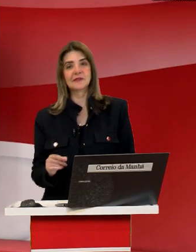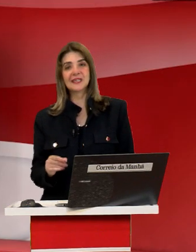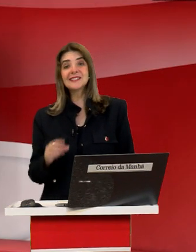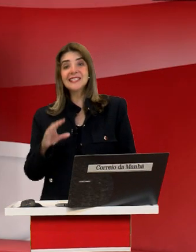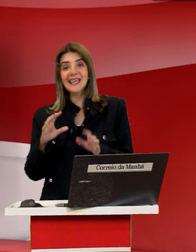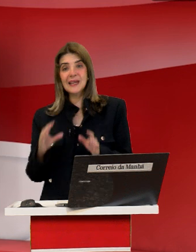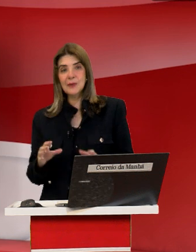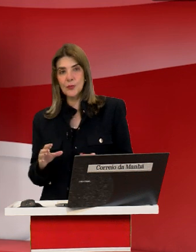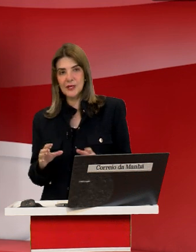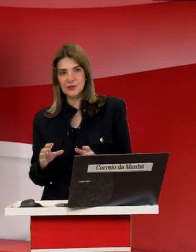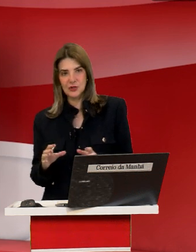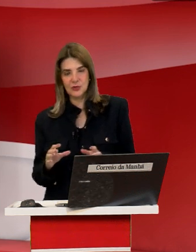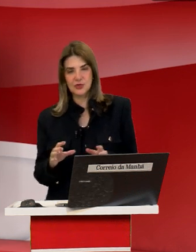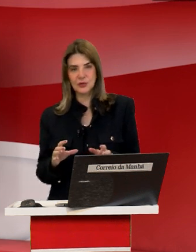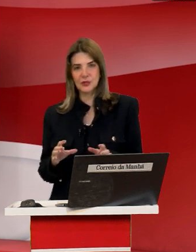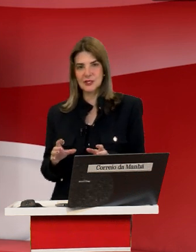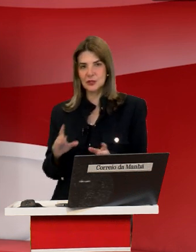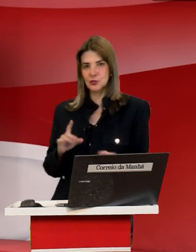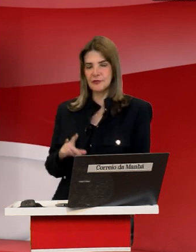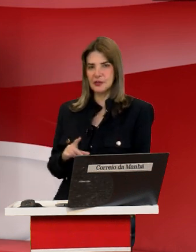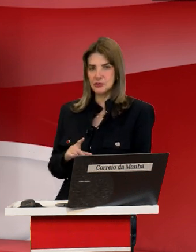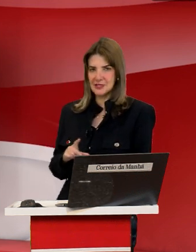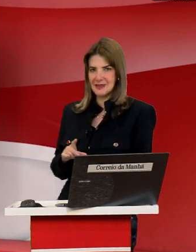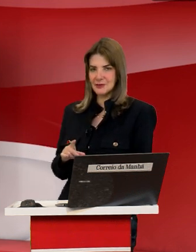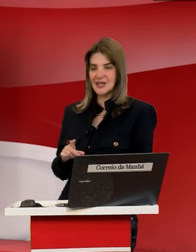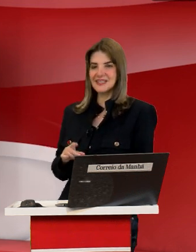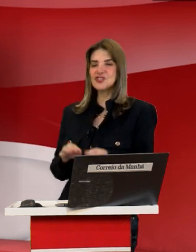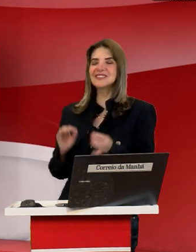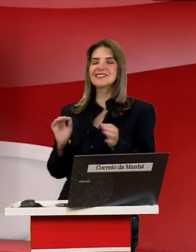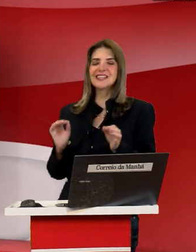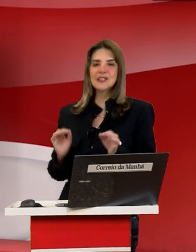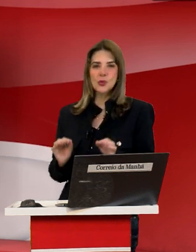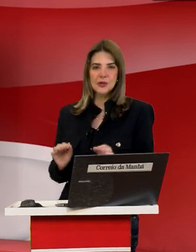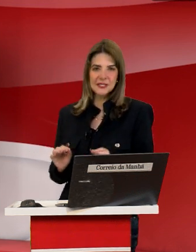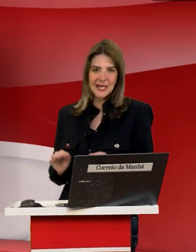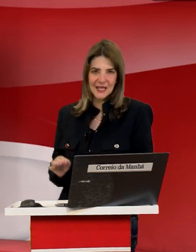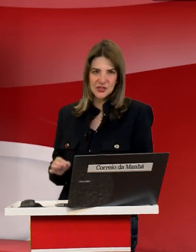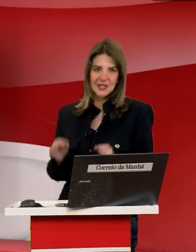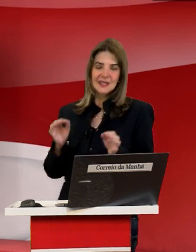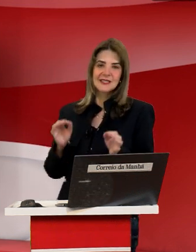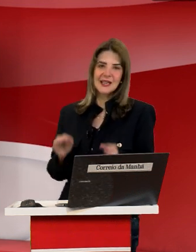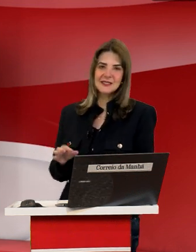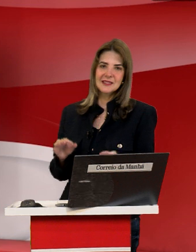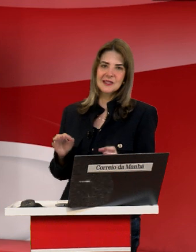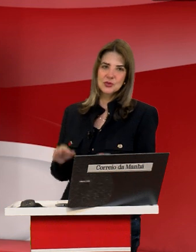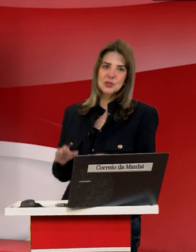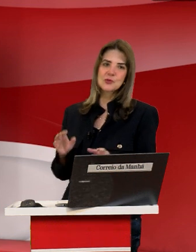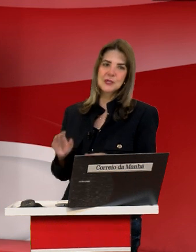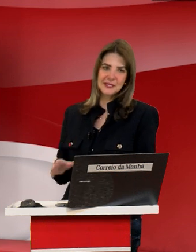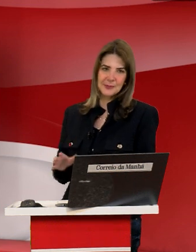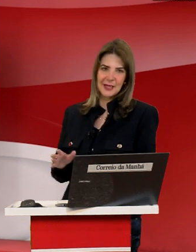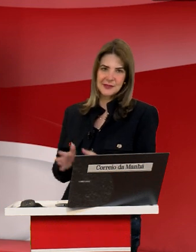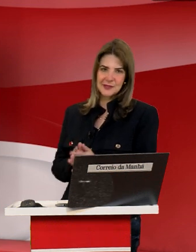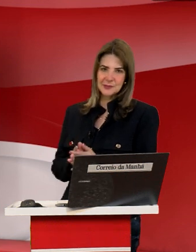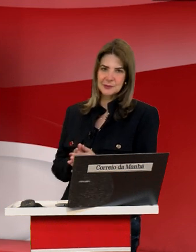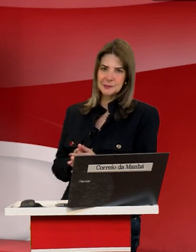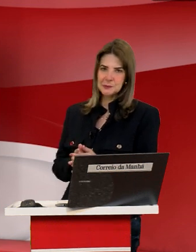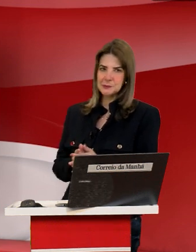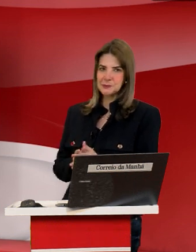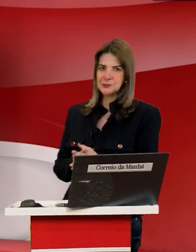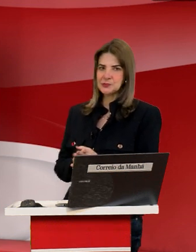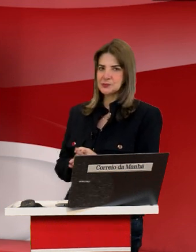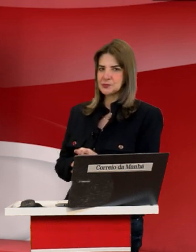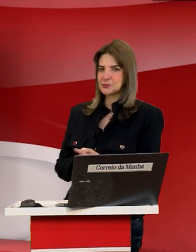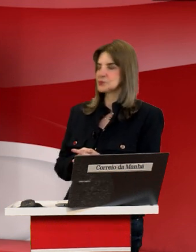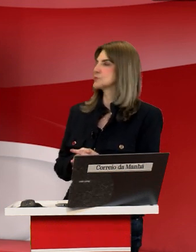volta você vê que esquema operacional de segurança do Governo do Estado garante tranquilidade nas eleições municipais e